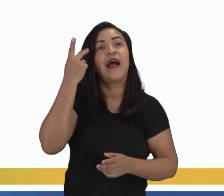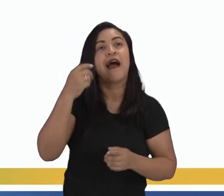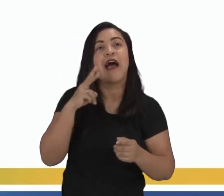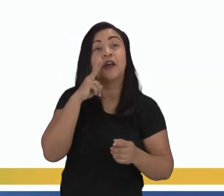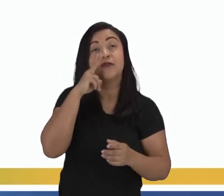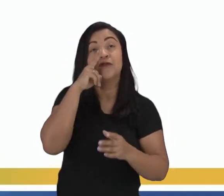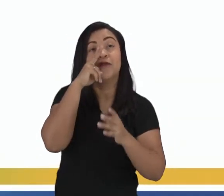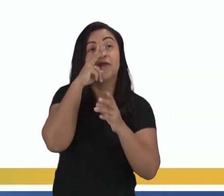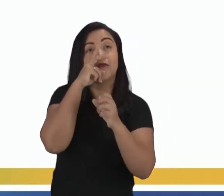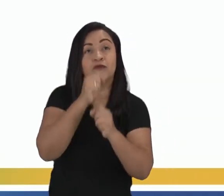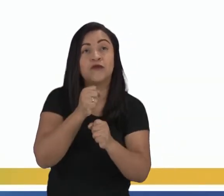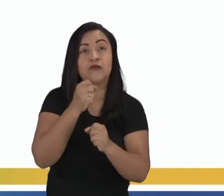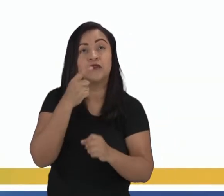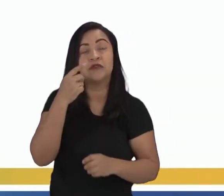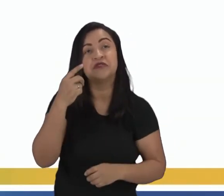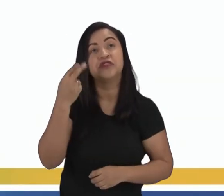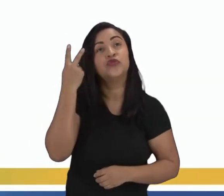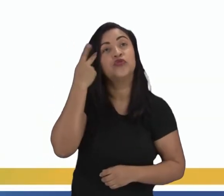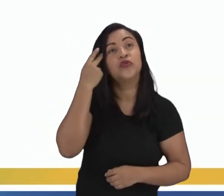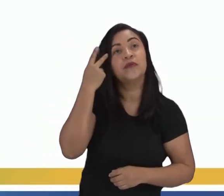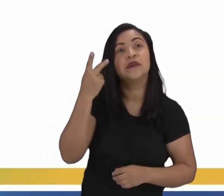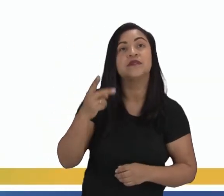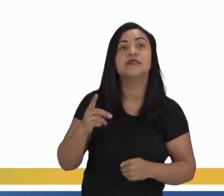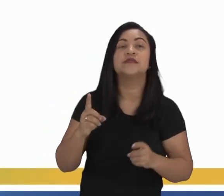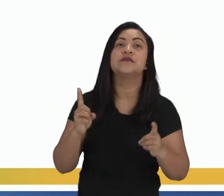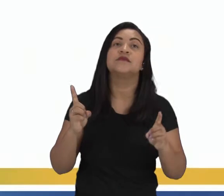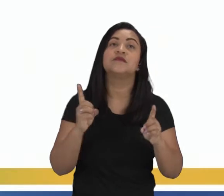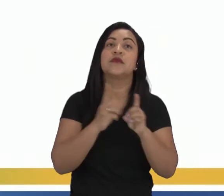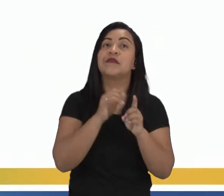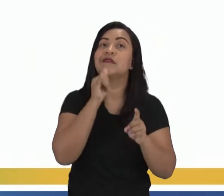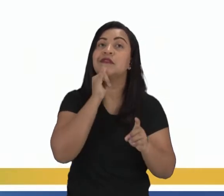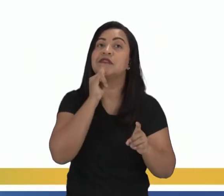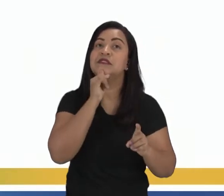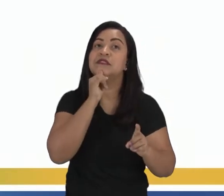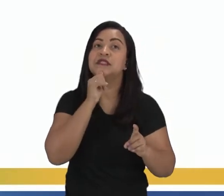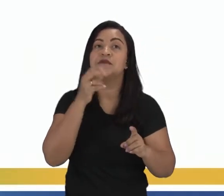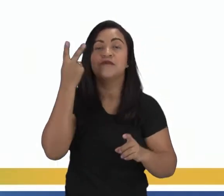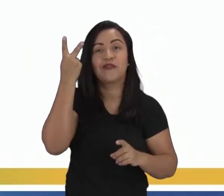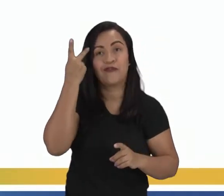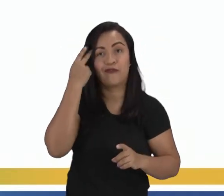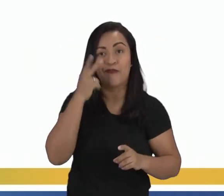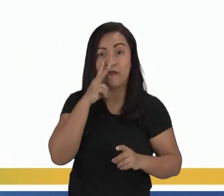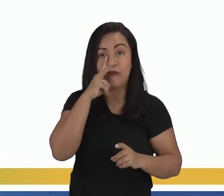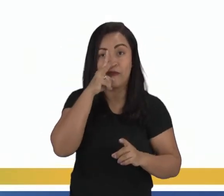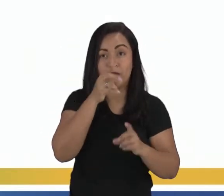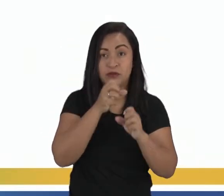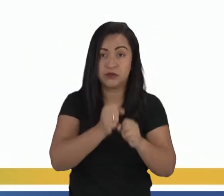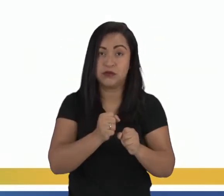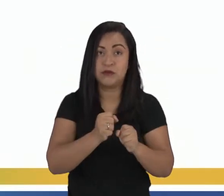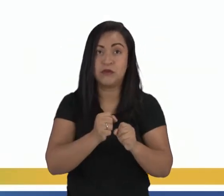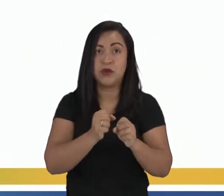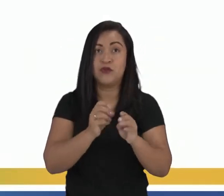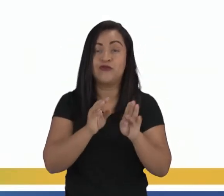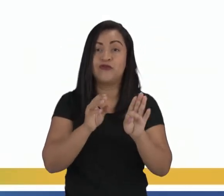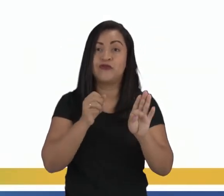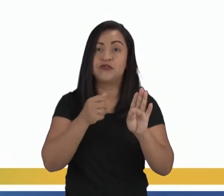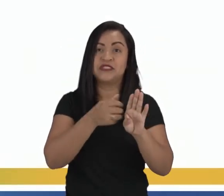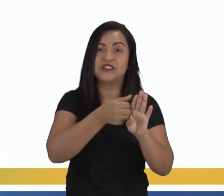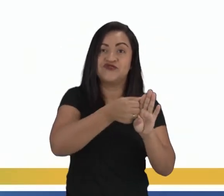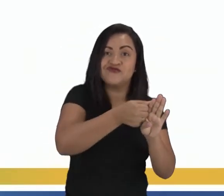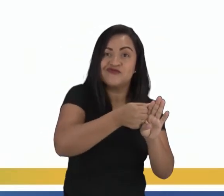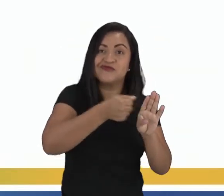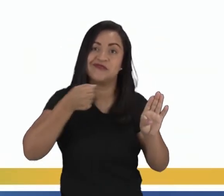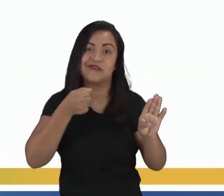dinâmica. Para as forças de contato, nós temos aí a exemplificação da força normal, força de tração ou tensão,